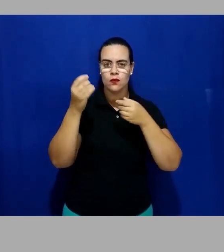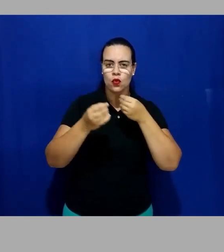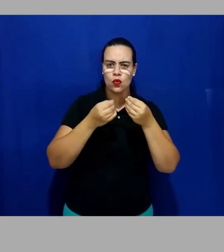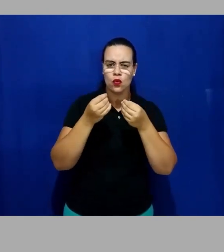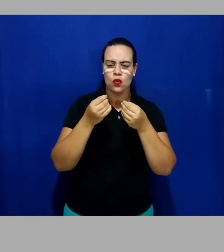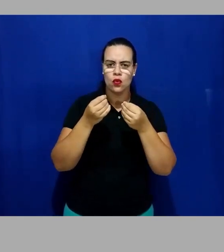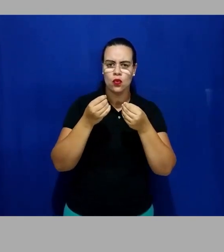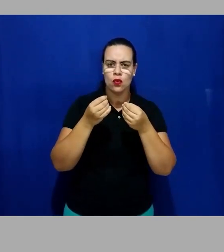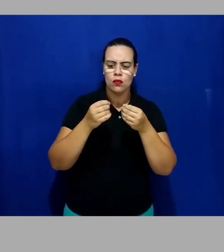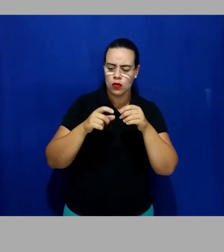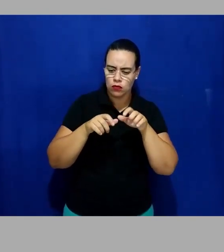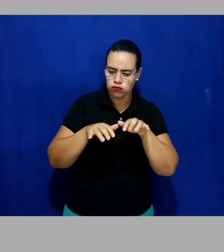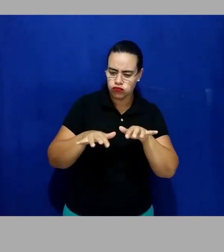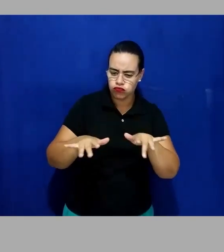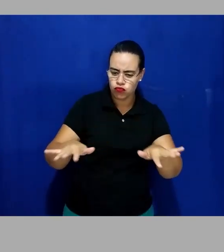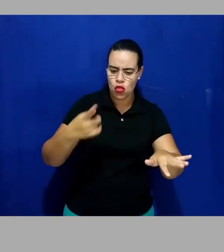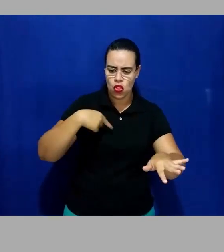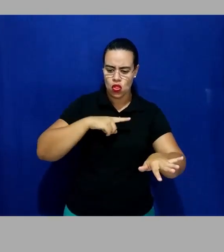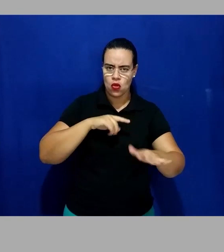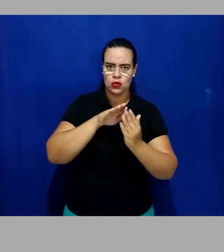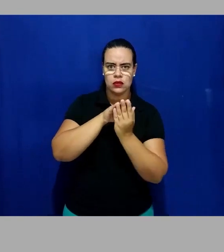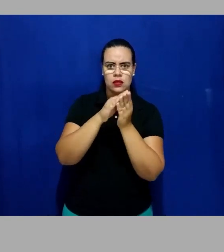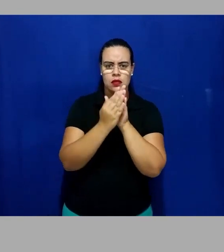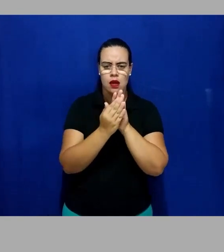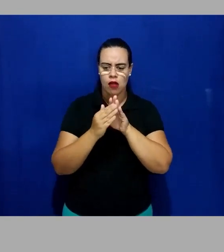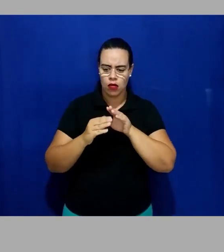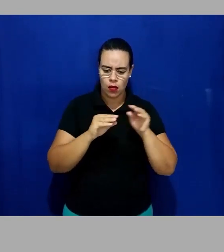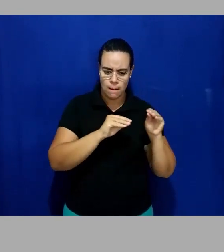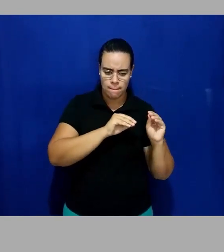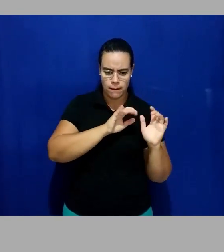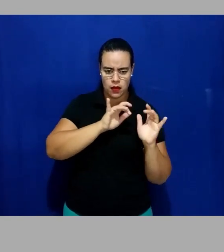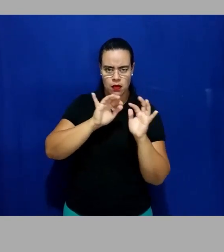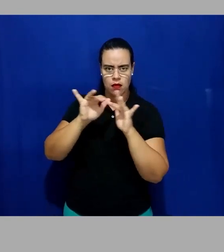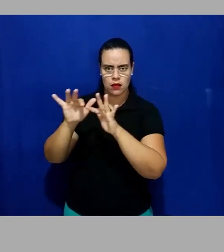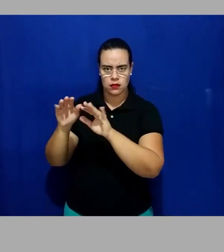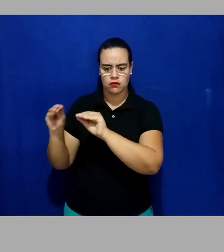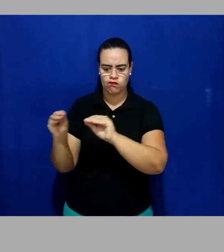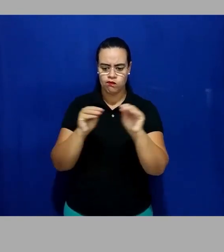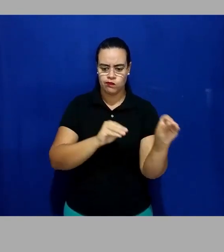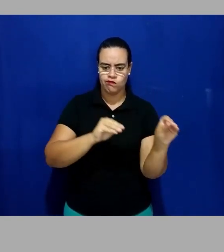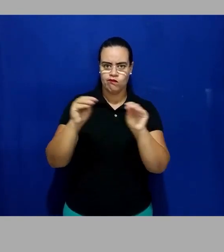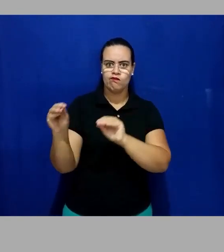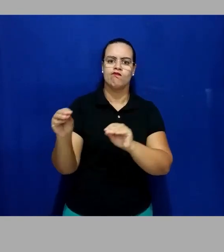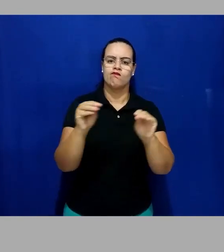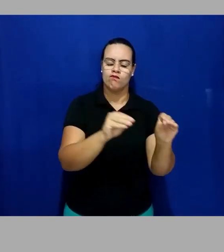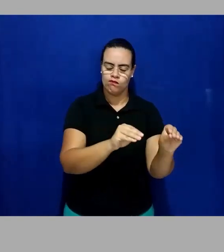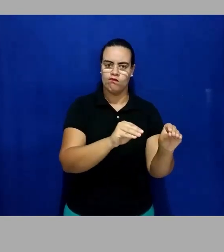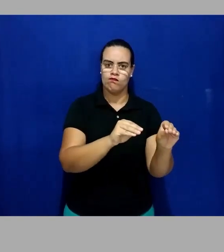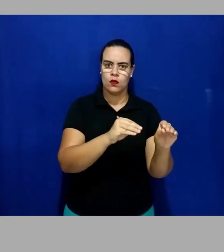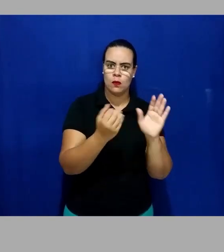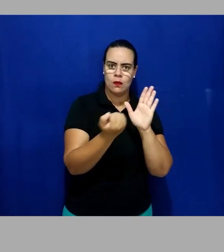ao reatar da cadeia misteriosa das nossas transmigrações. As menores particularidades da